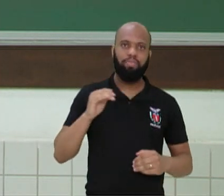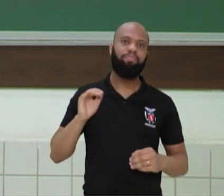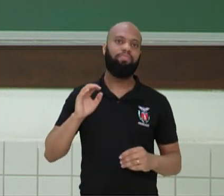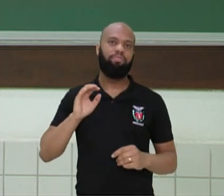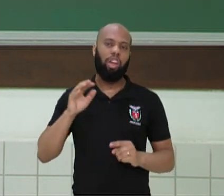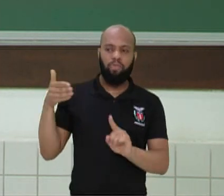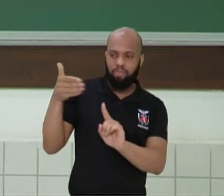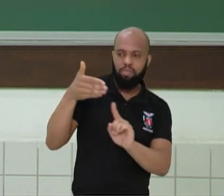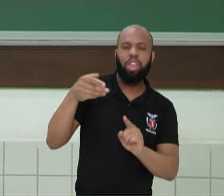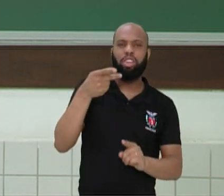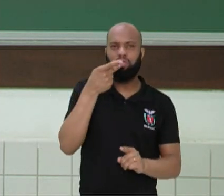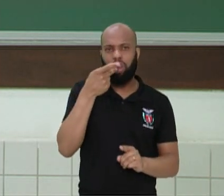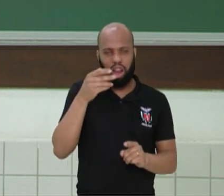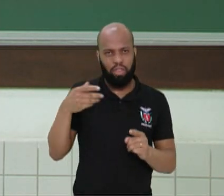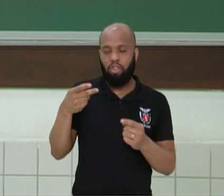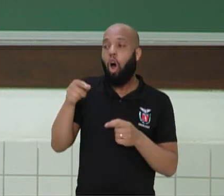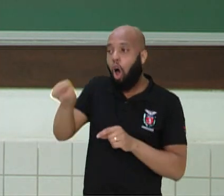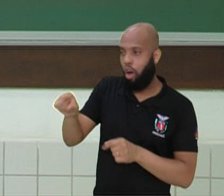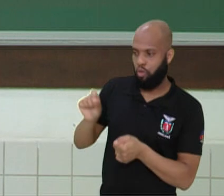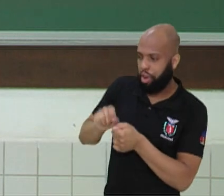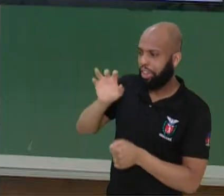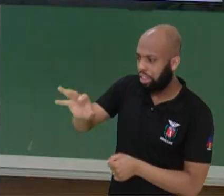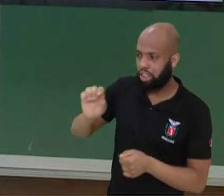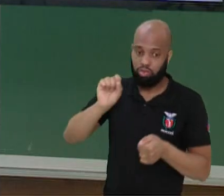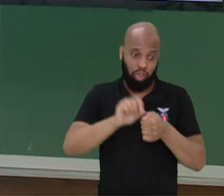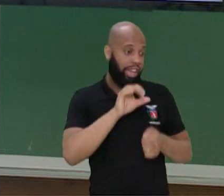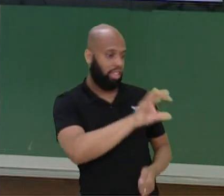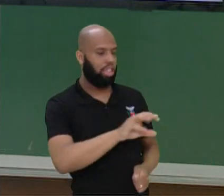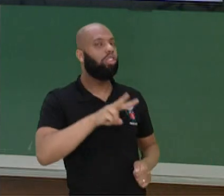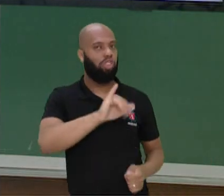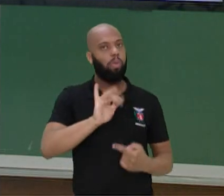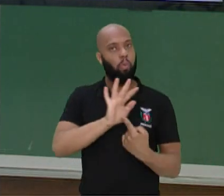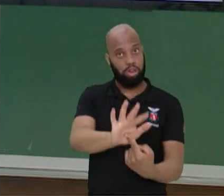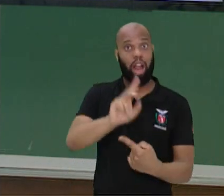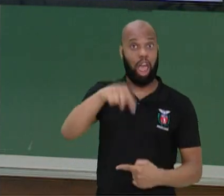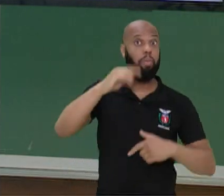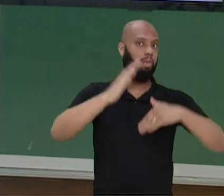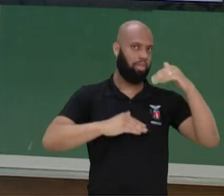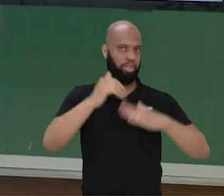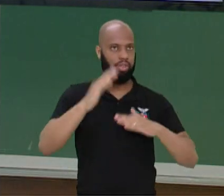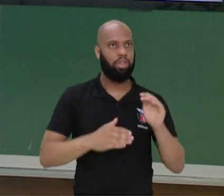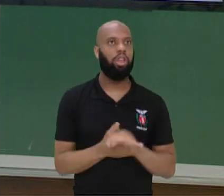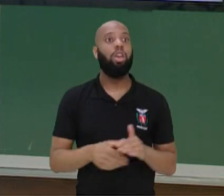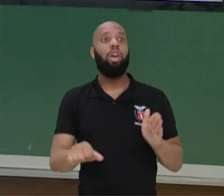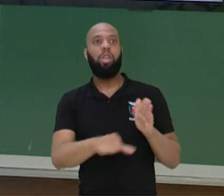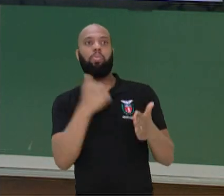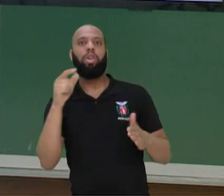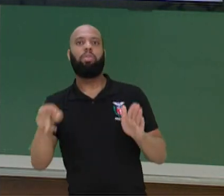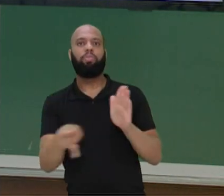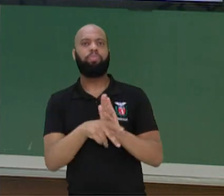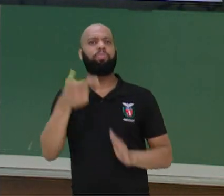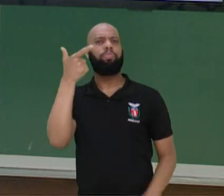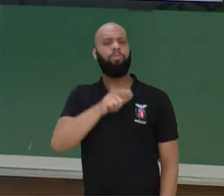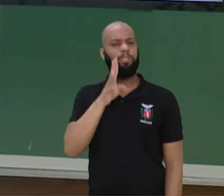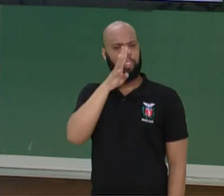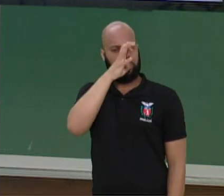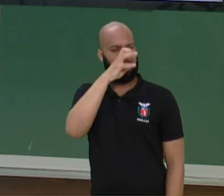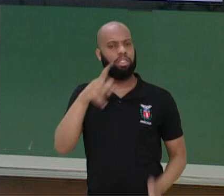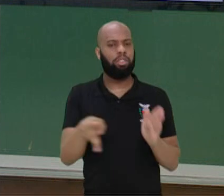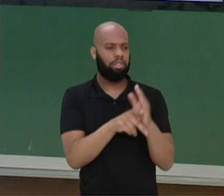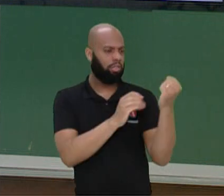acordo com o objetivo da pessoa, do praticante. Falaremos no primeiro momento sobre o método de resistência